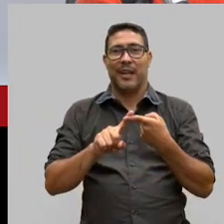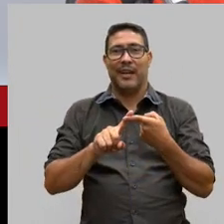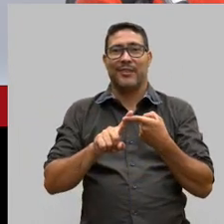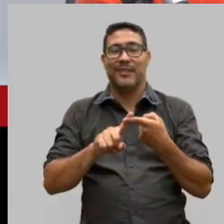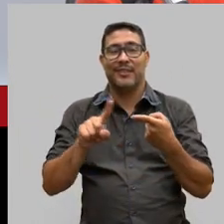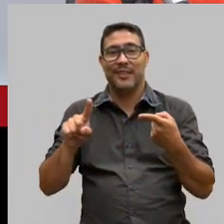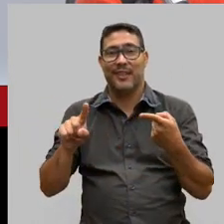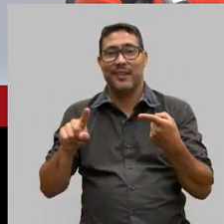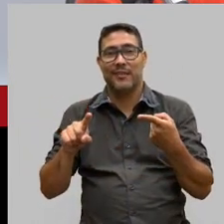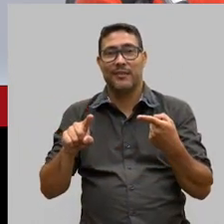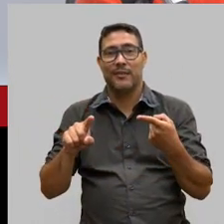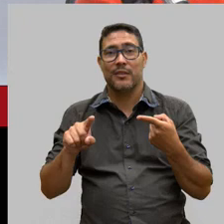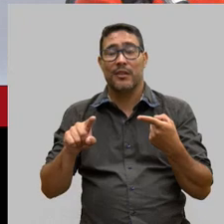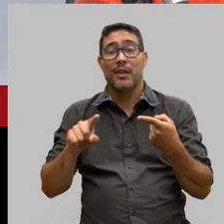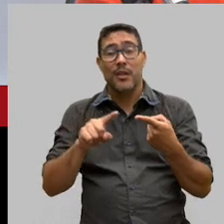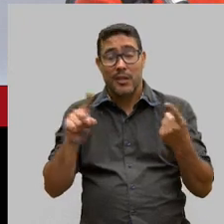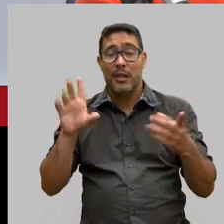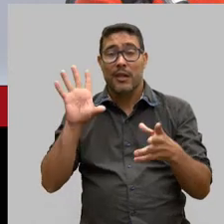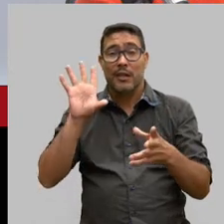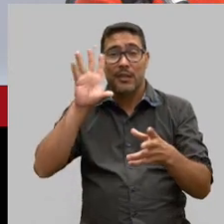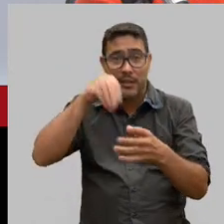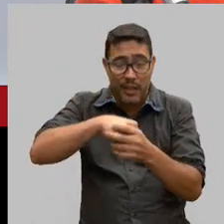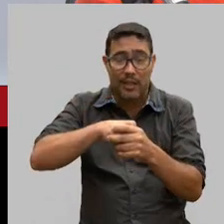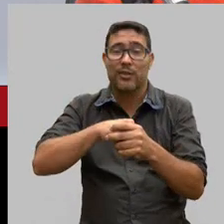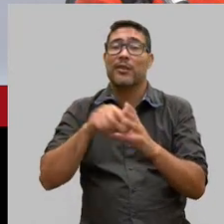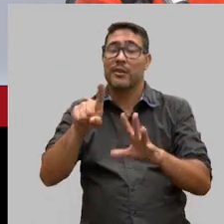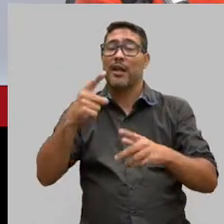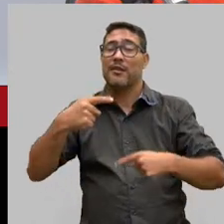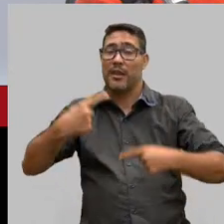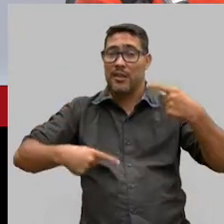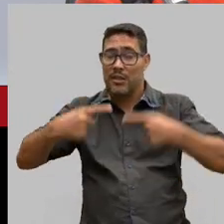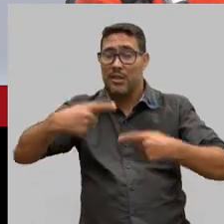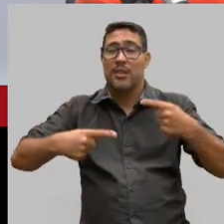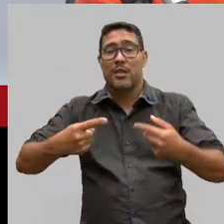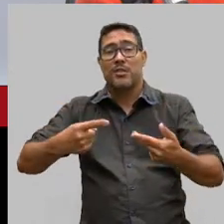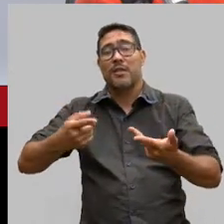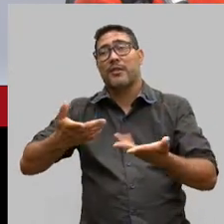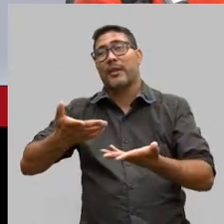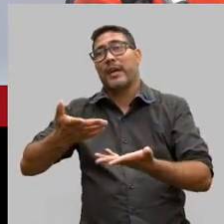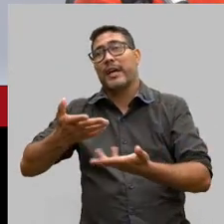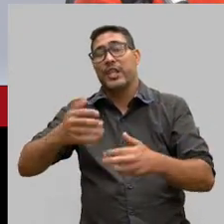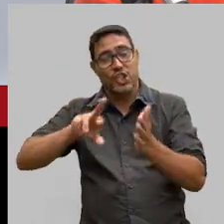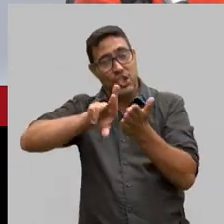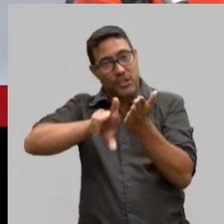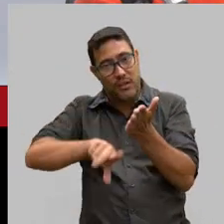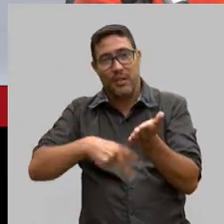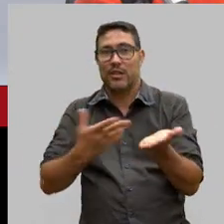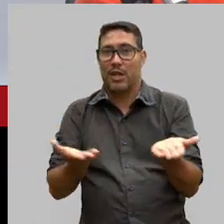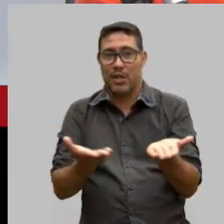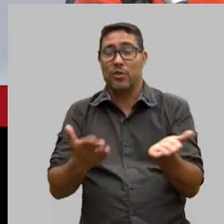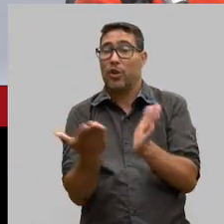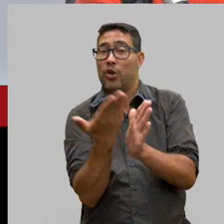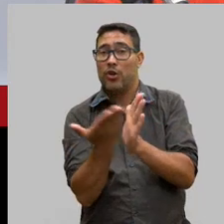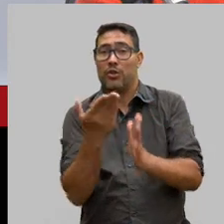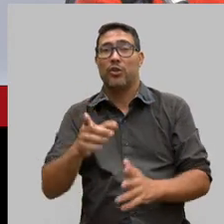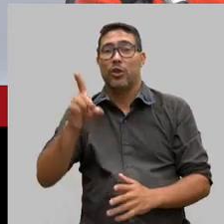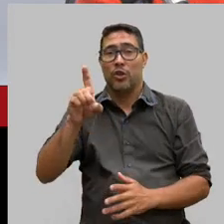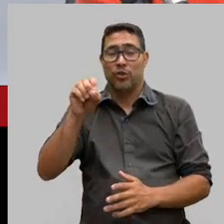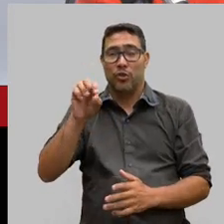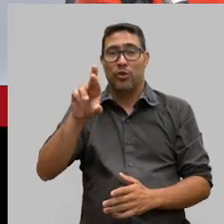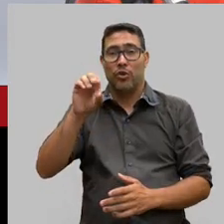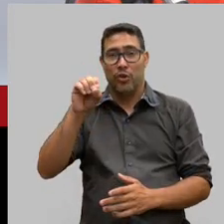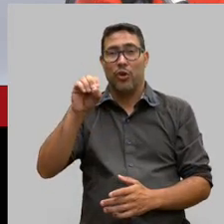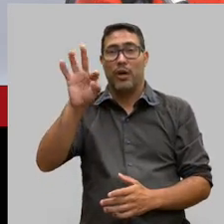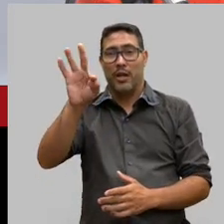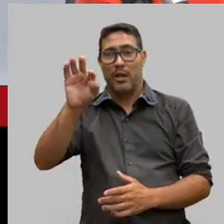dessas dessa diversidade toda a gente tá com projeto esse ano né o nosso livro desse ano é Doroteia na escola né uma